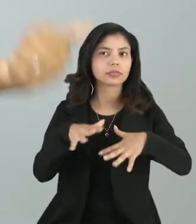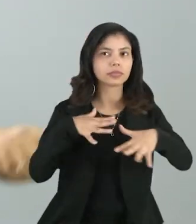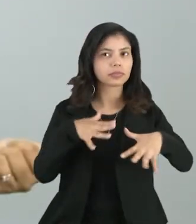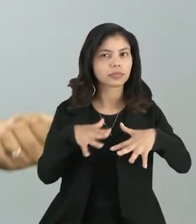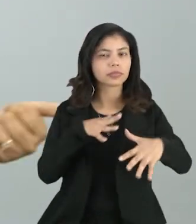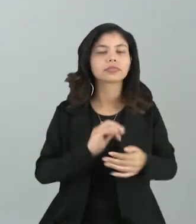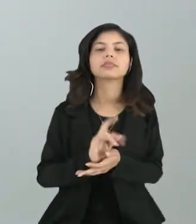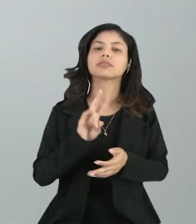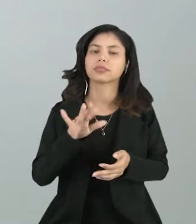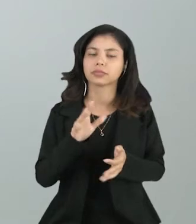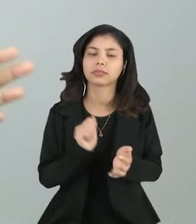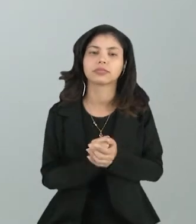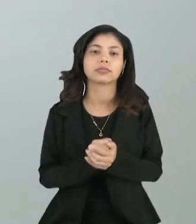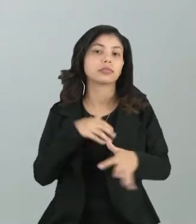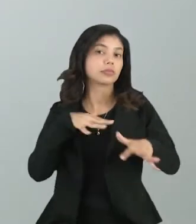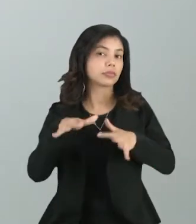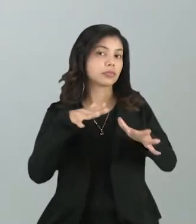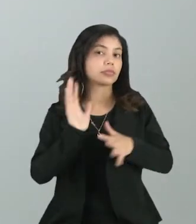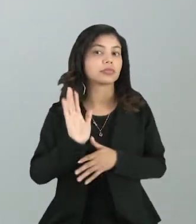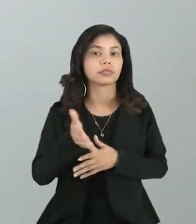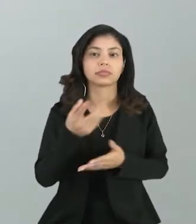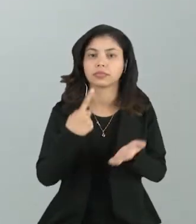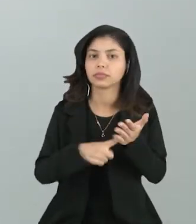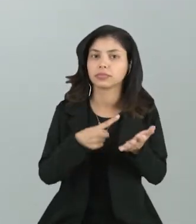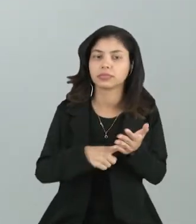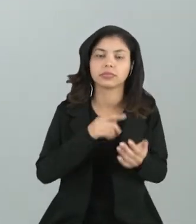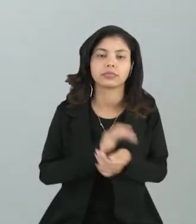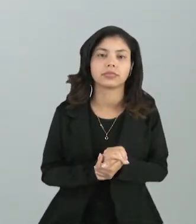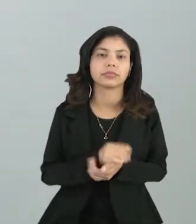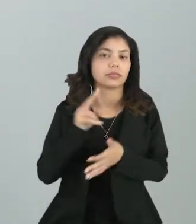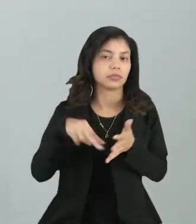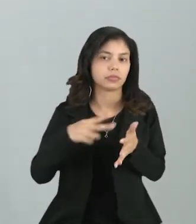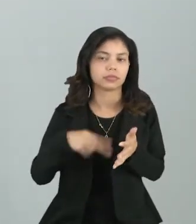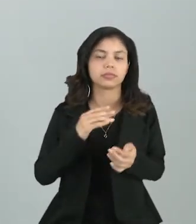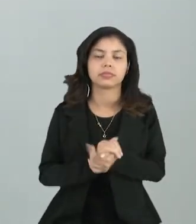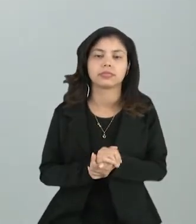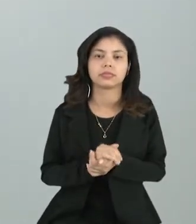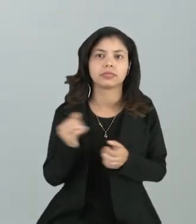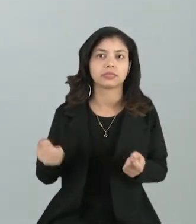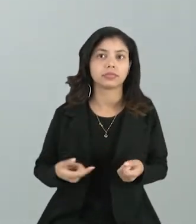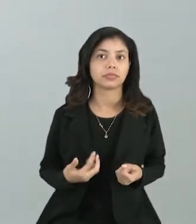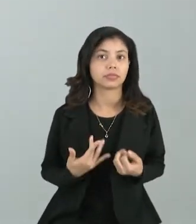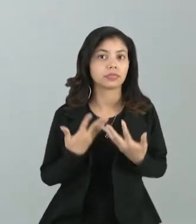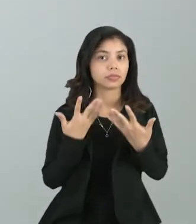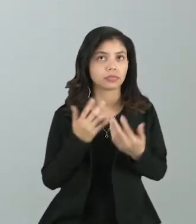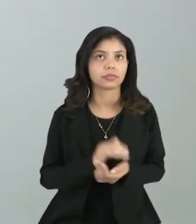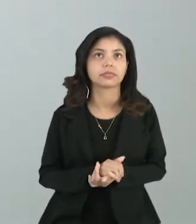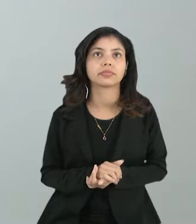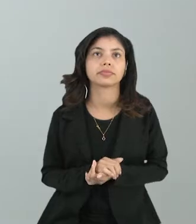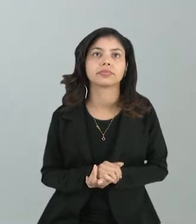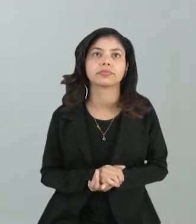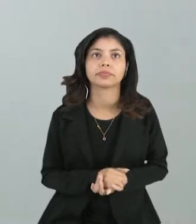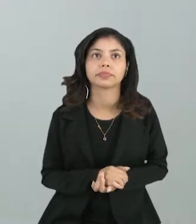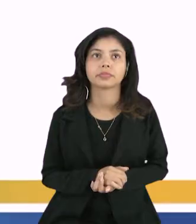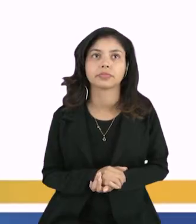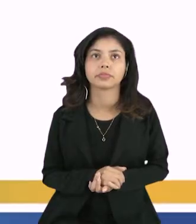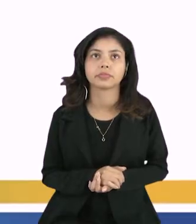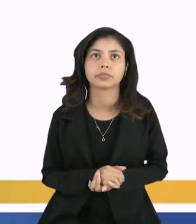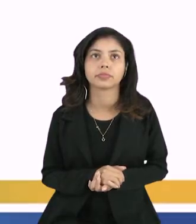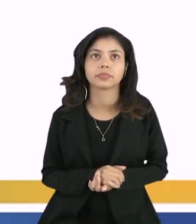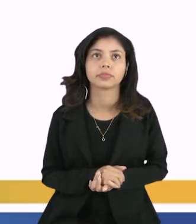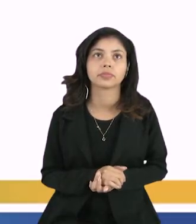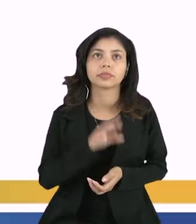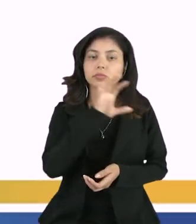movimento ritmado, né? Esse movimento já é considerado uma dança, uma manifestação, né? Então vamos entender